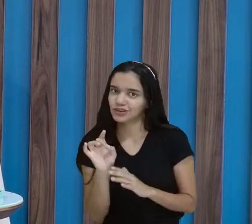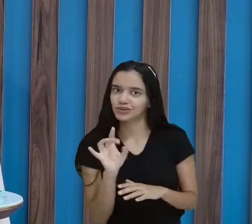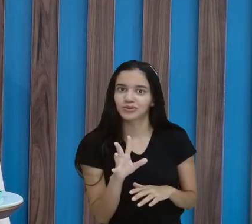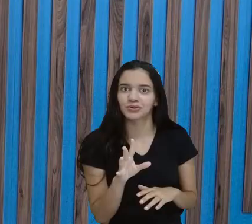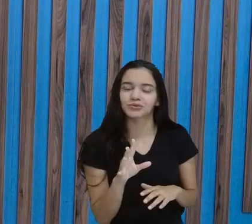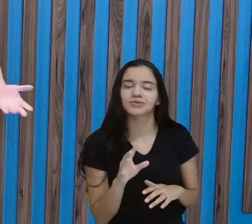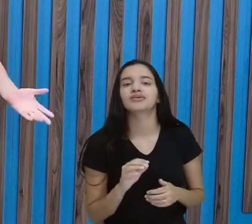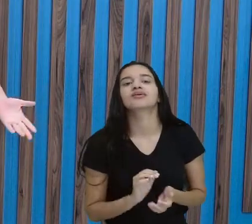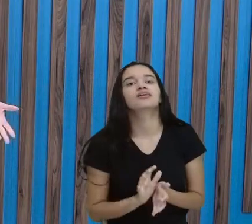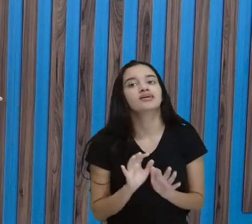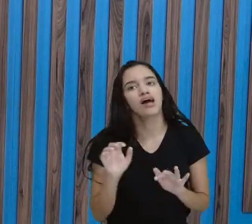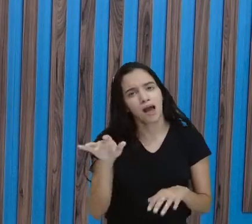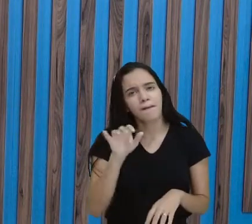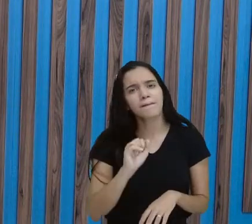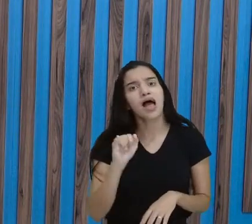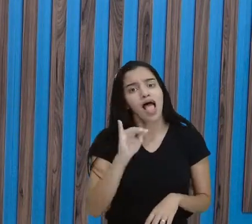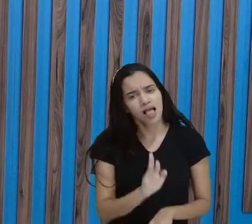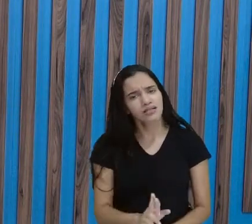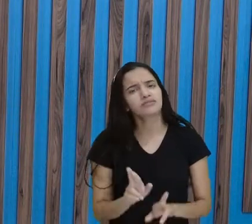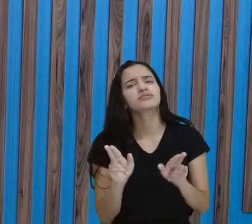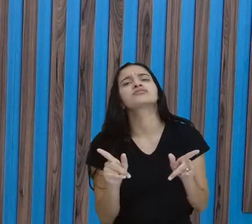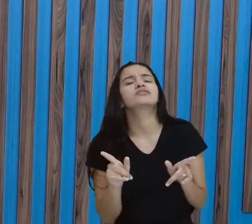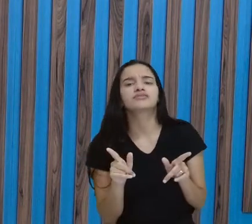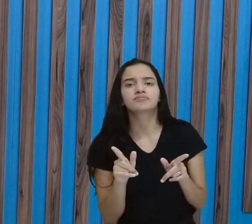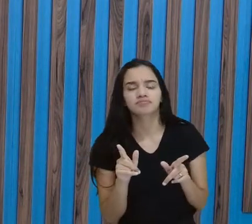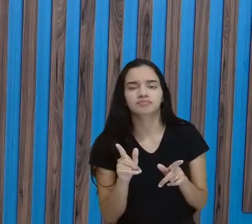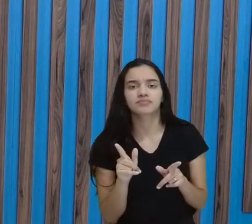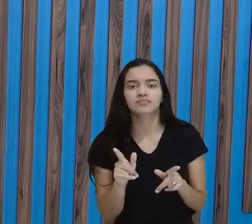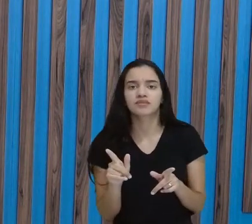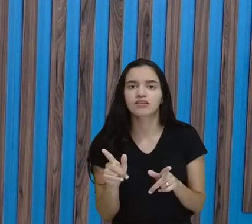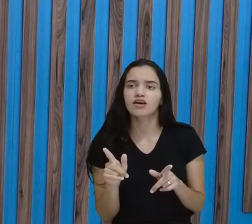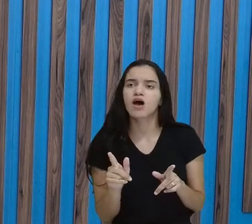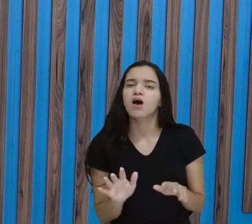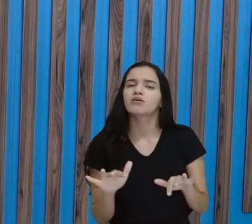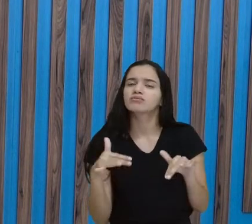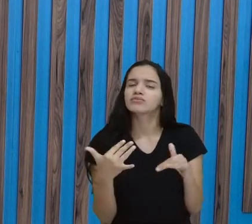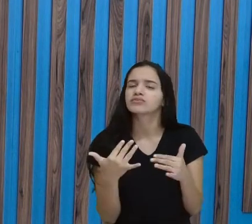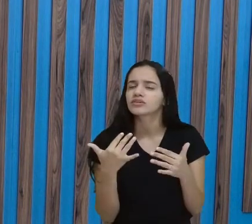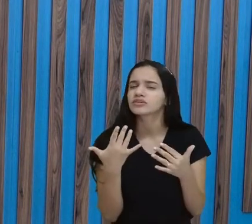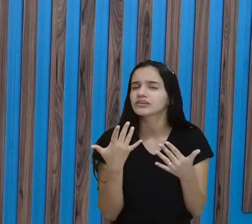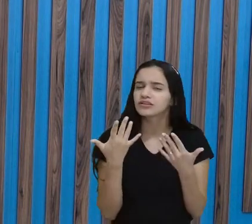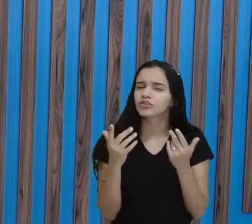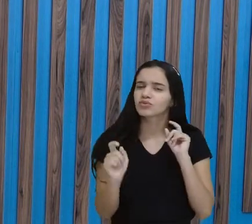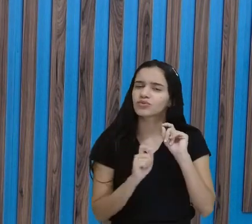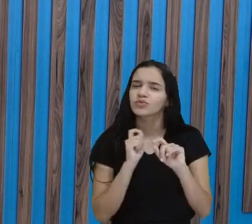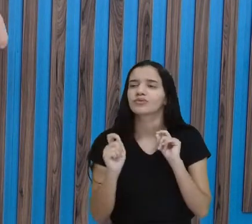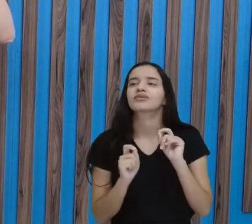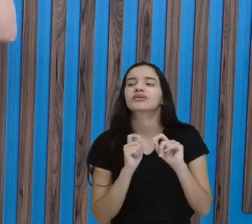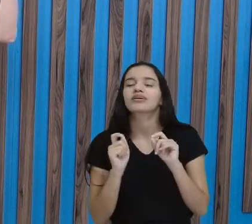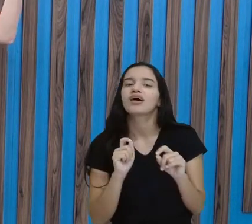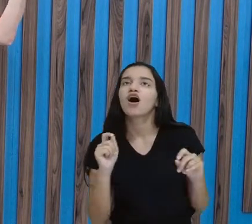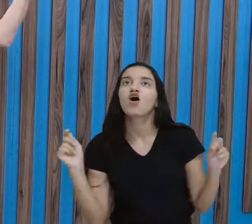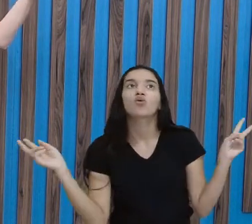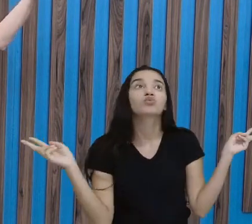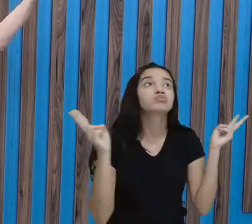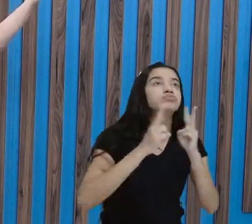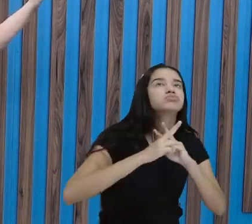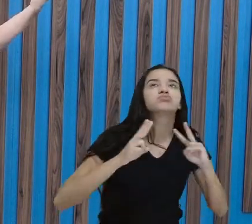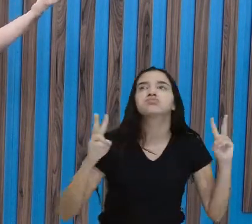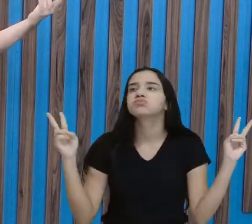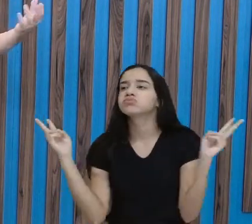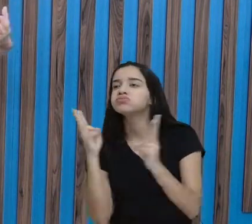ok. São paisagens diferentes. São paisagens. O que me chamou a atenção do Lucas foi porque ele falou, né, o vento,